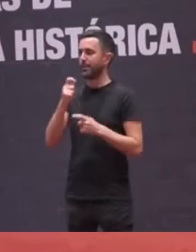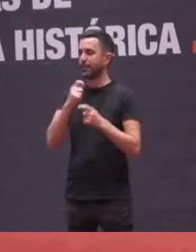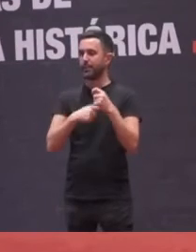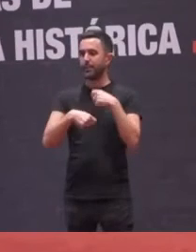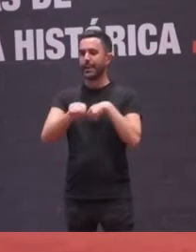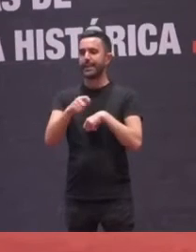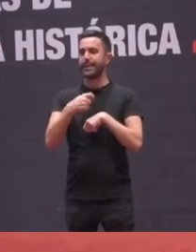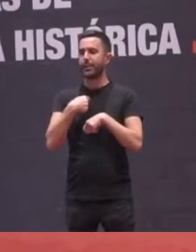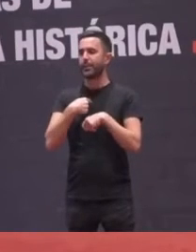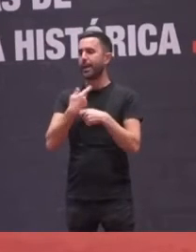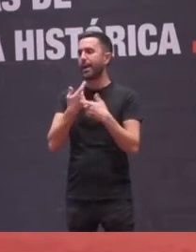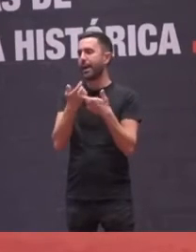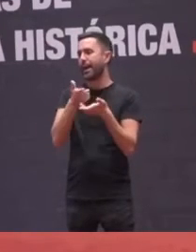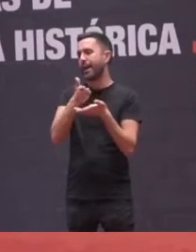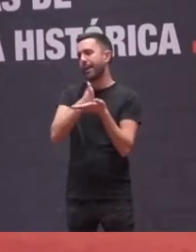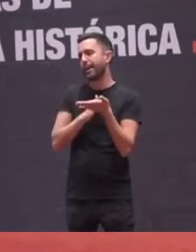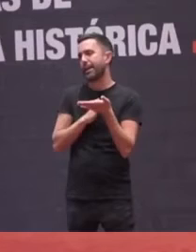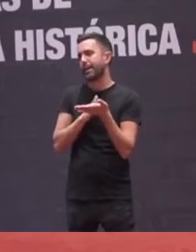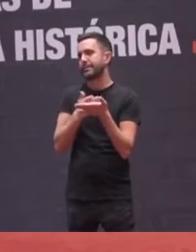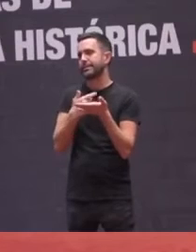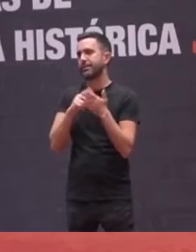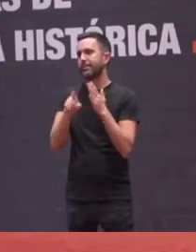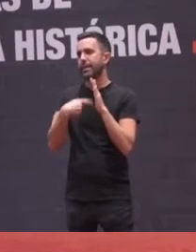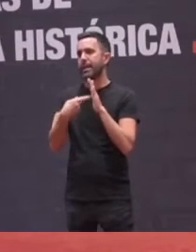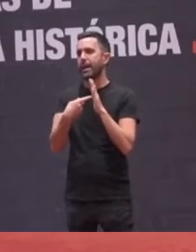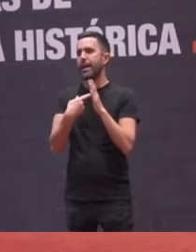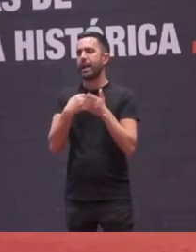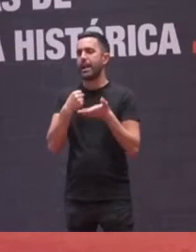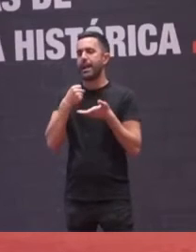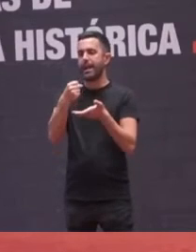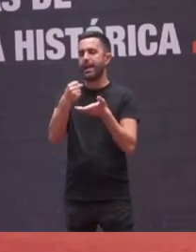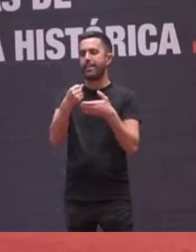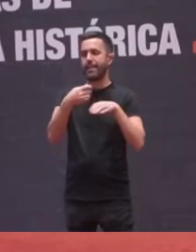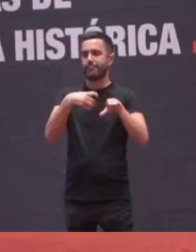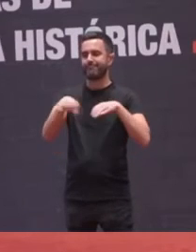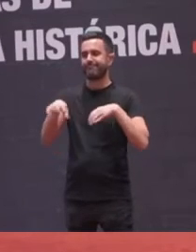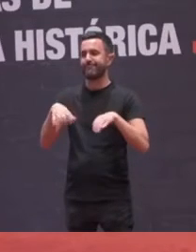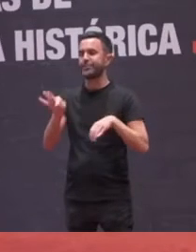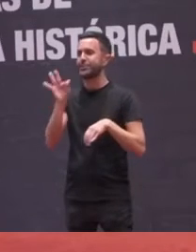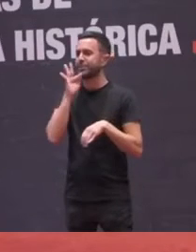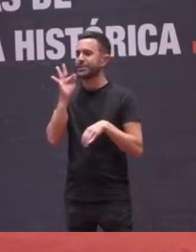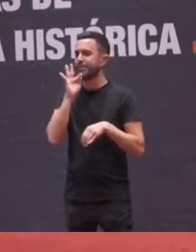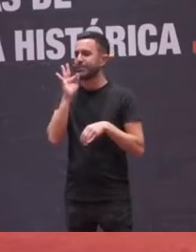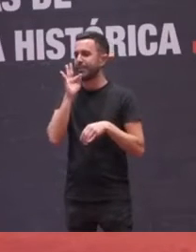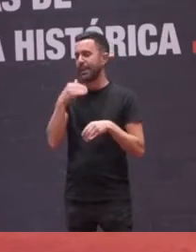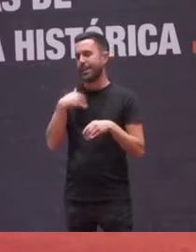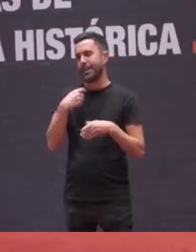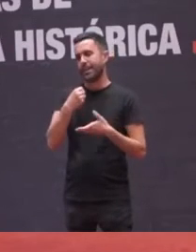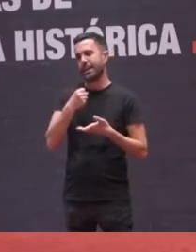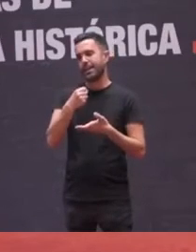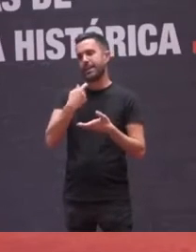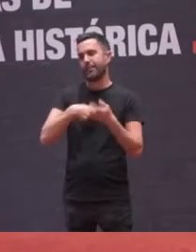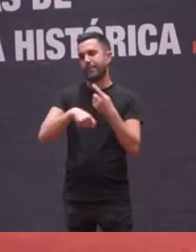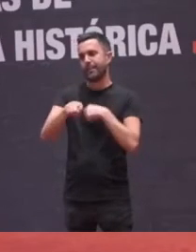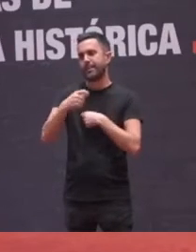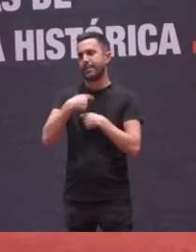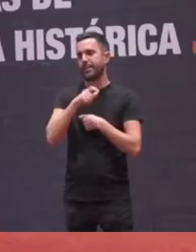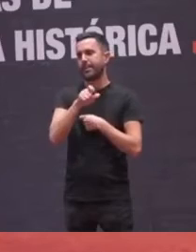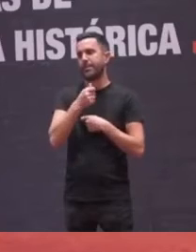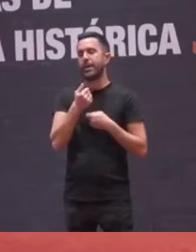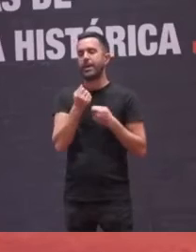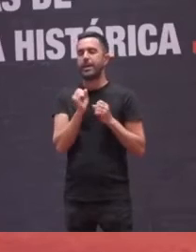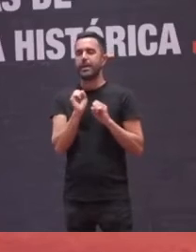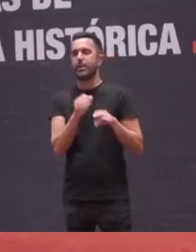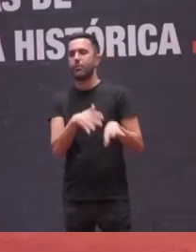reserva legal, a partición da herdanza non estaba feita, e no acto de venda, unha das persoas que vende renuncia á reserva que